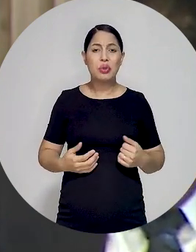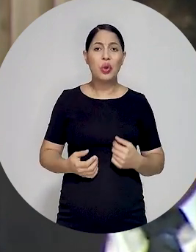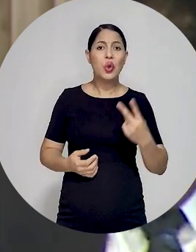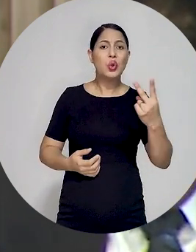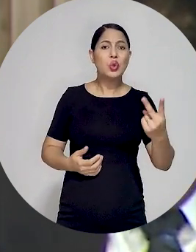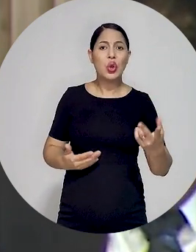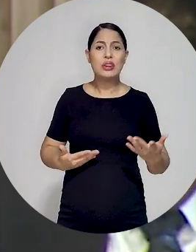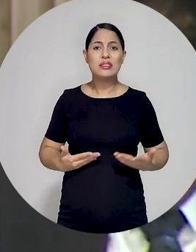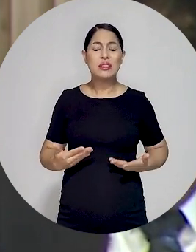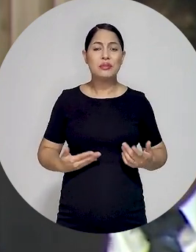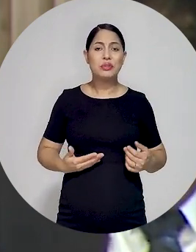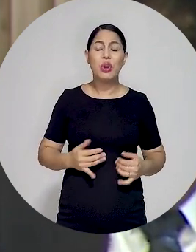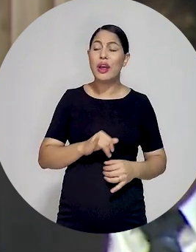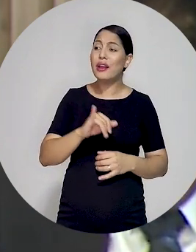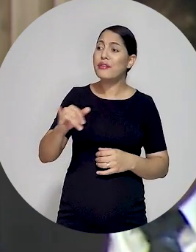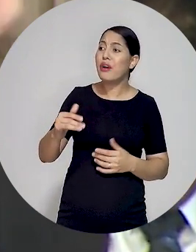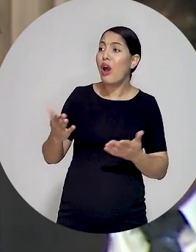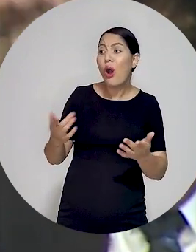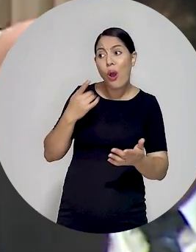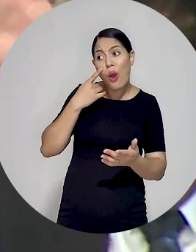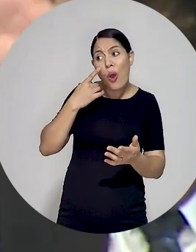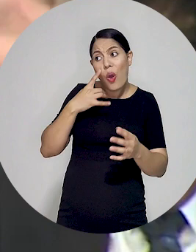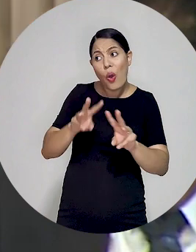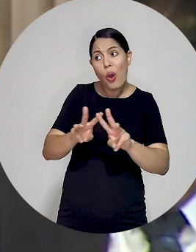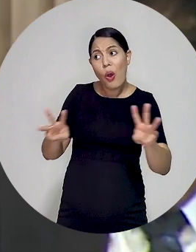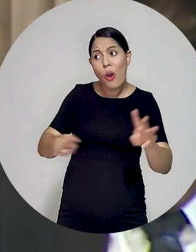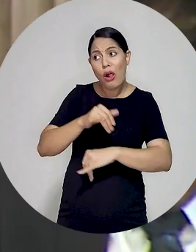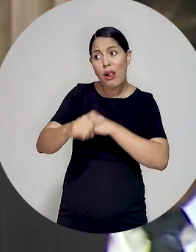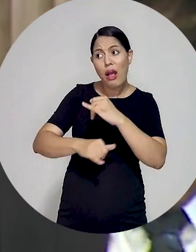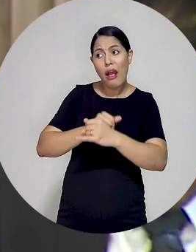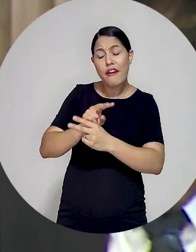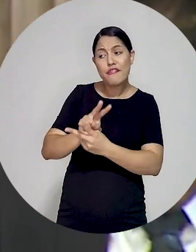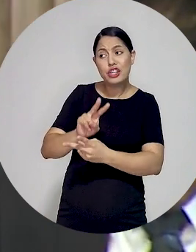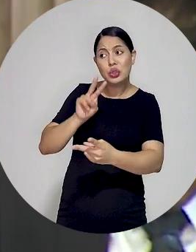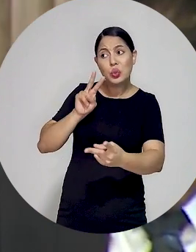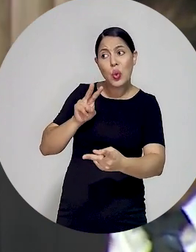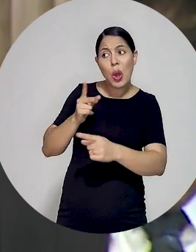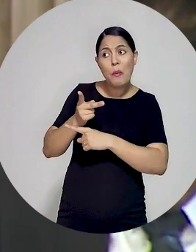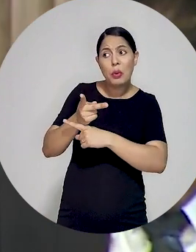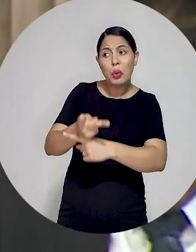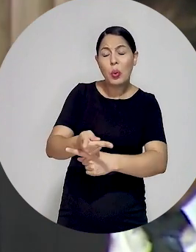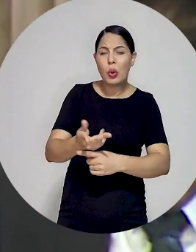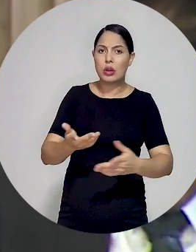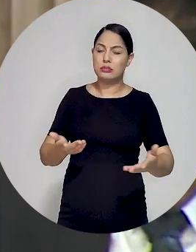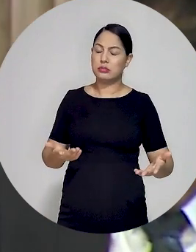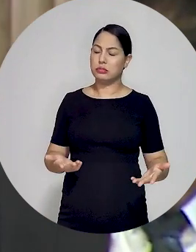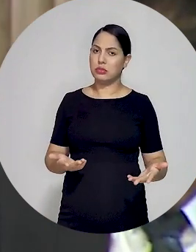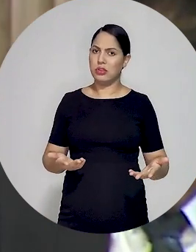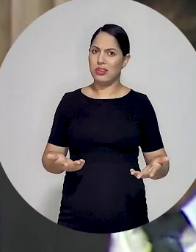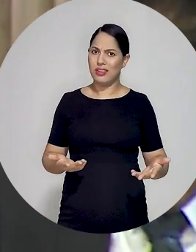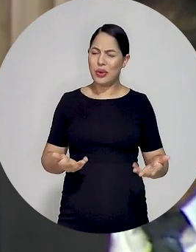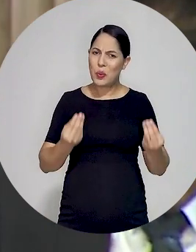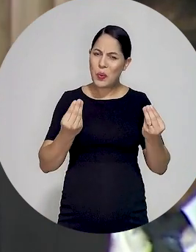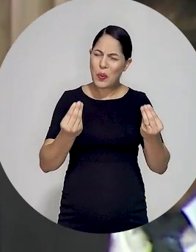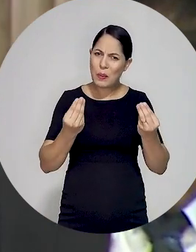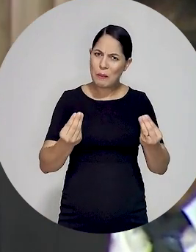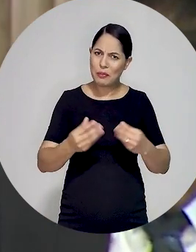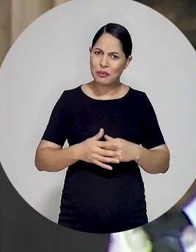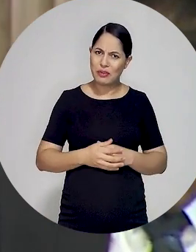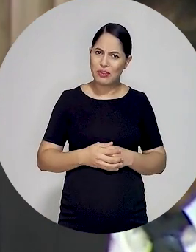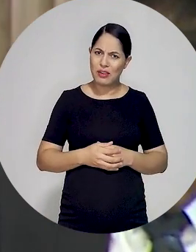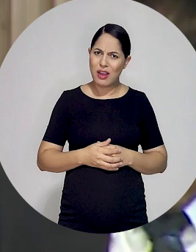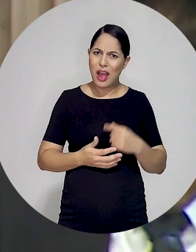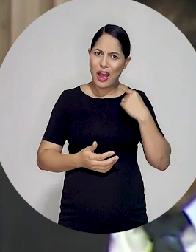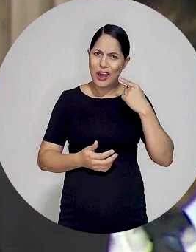que dizem instruem o advogado a procurar o balcão virtual. Então, a advocacia tem me relatado